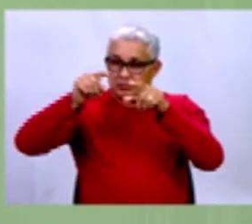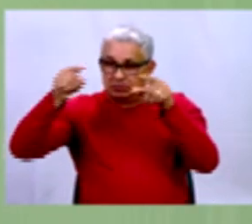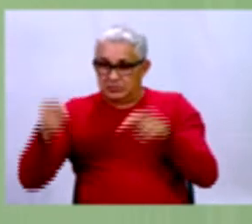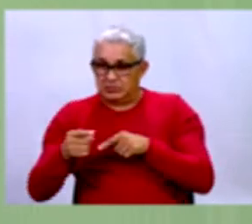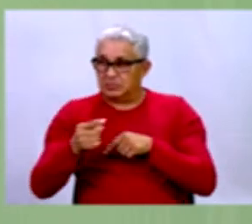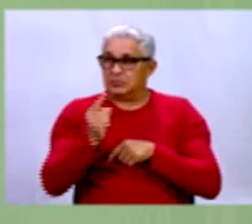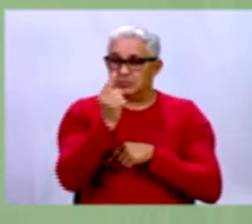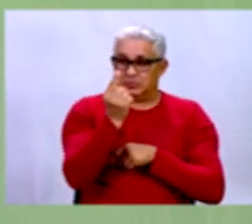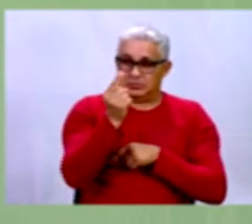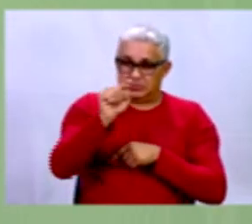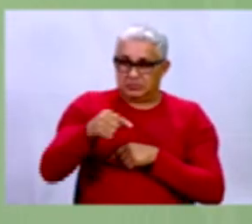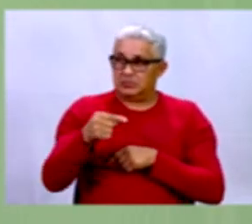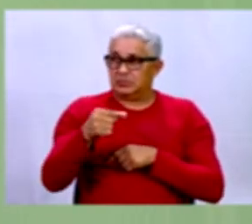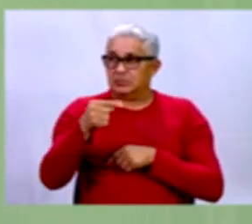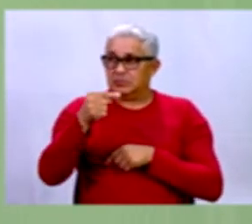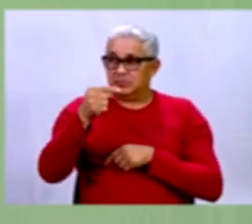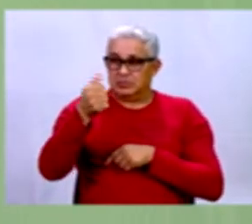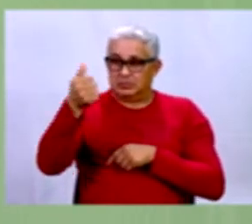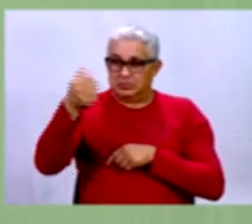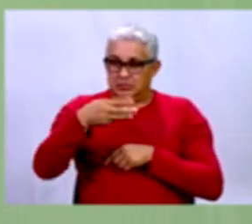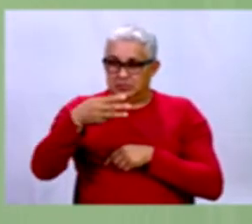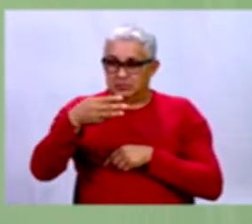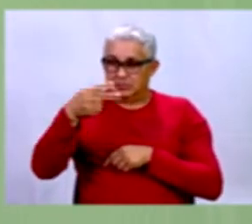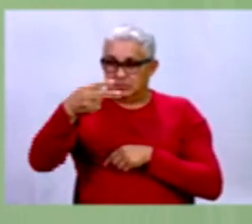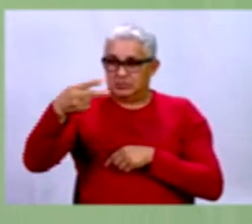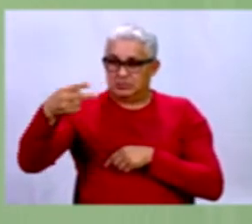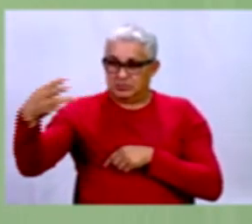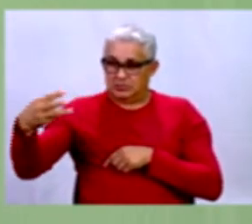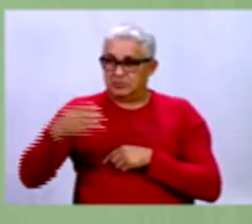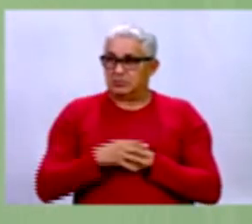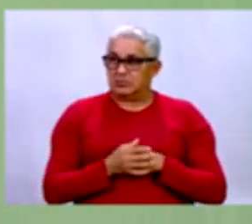1,13223, a mesma coisa aqui, né?